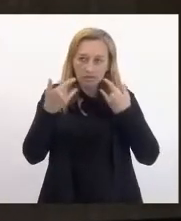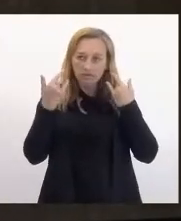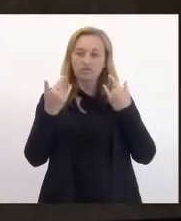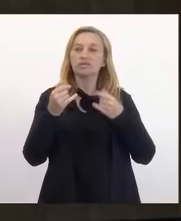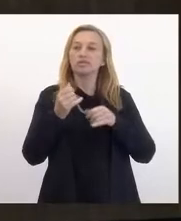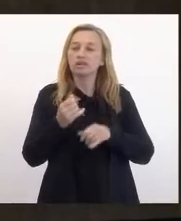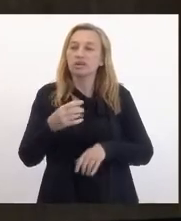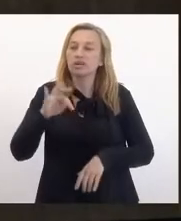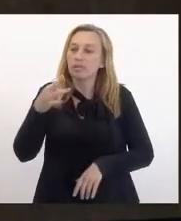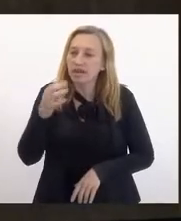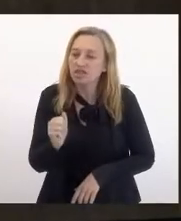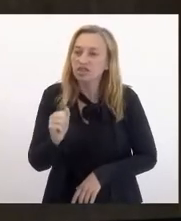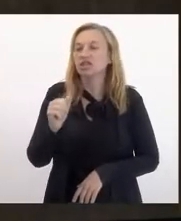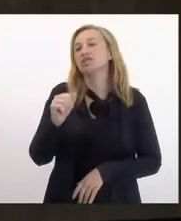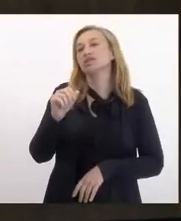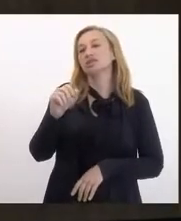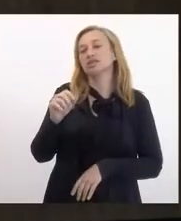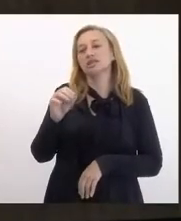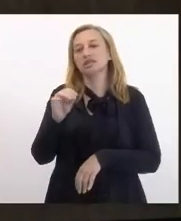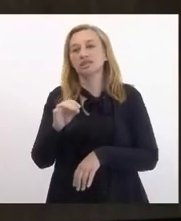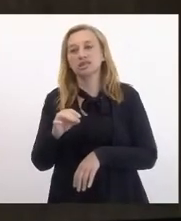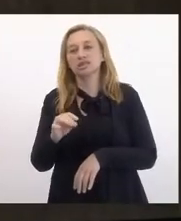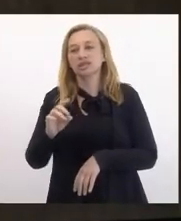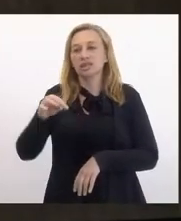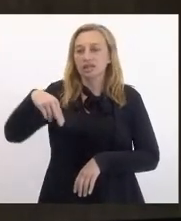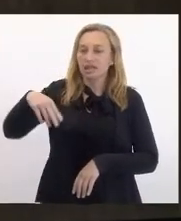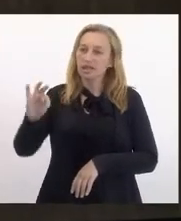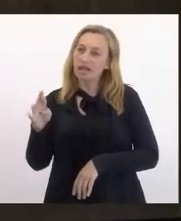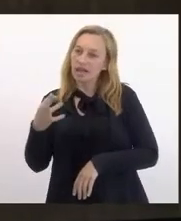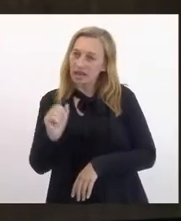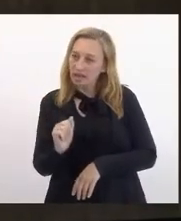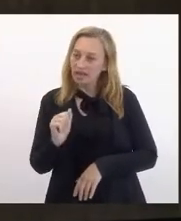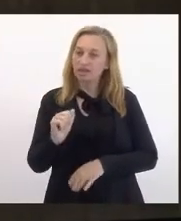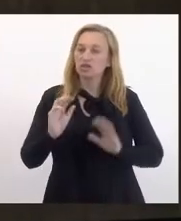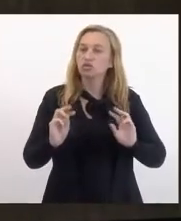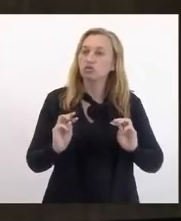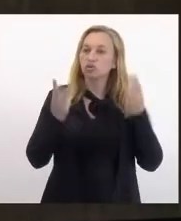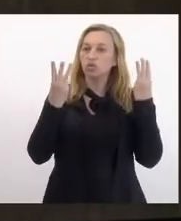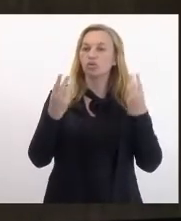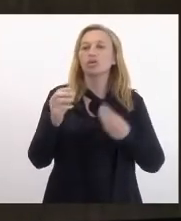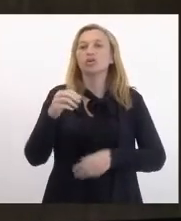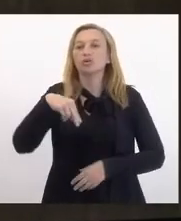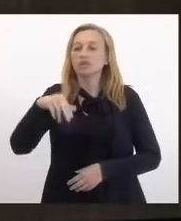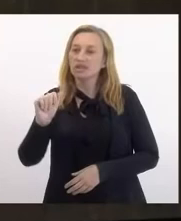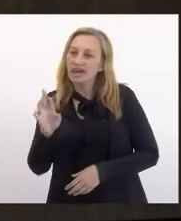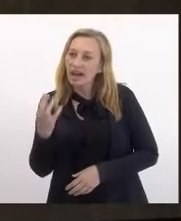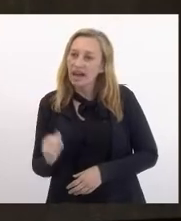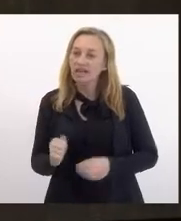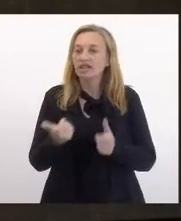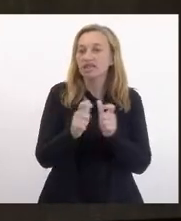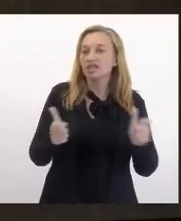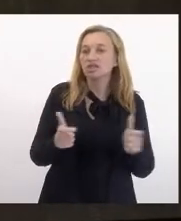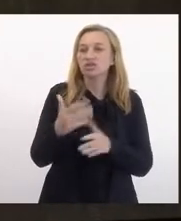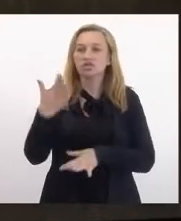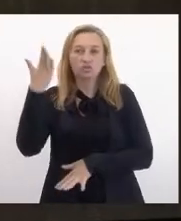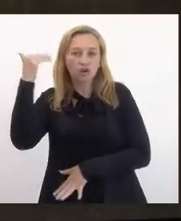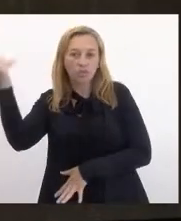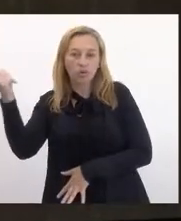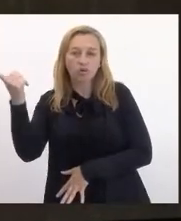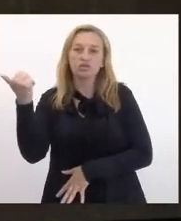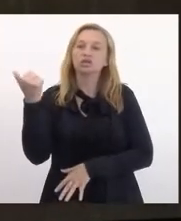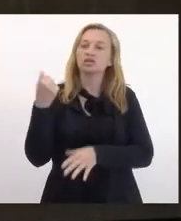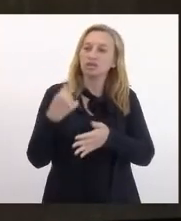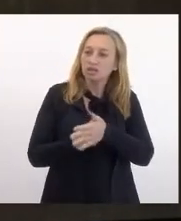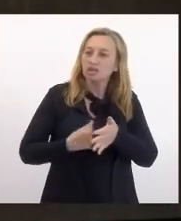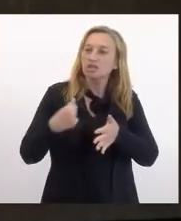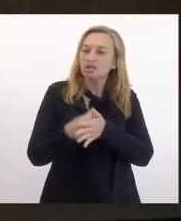show Opinião, né? Com Nara Leão, enfim, com grandes nomes que resistiam já no